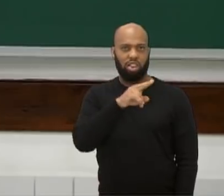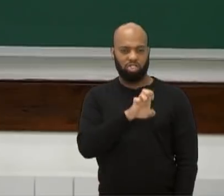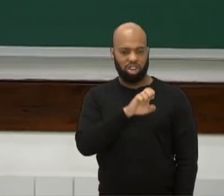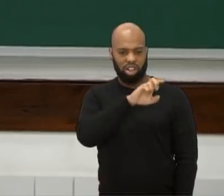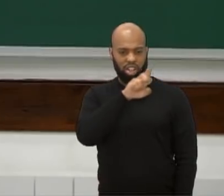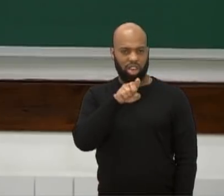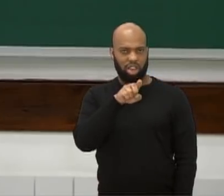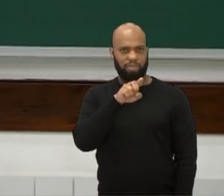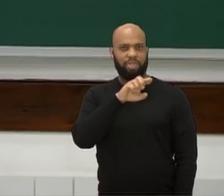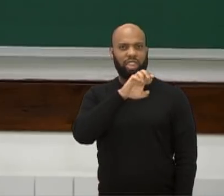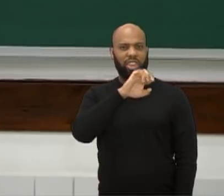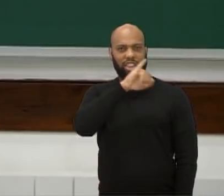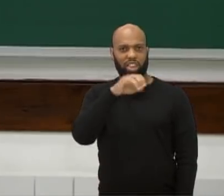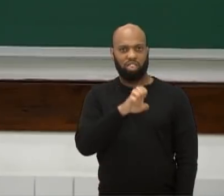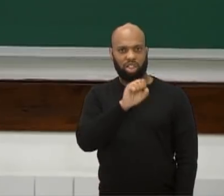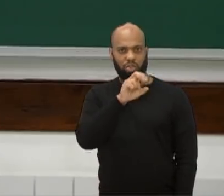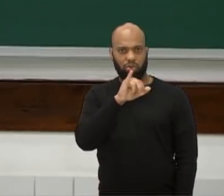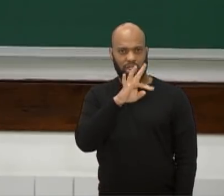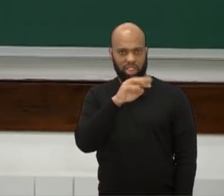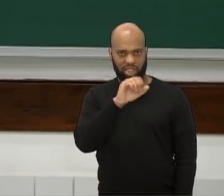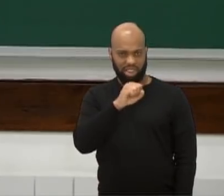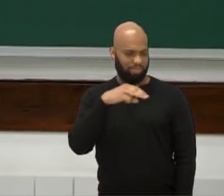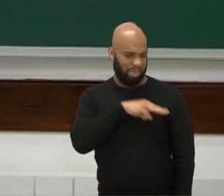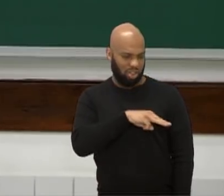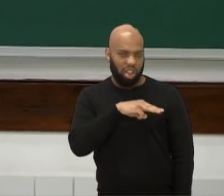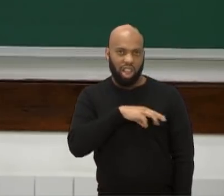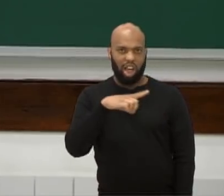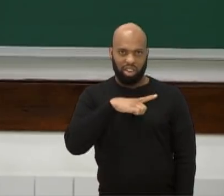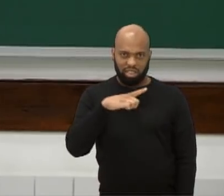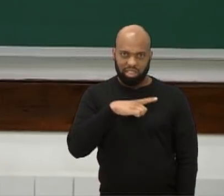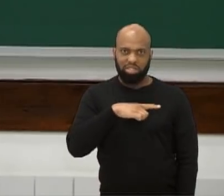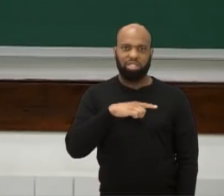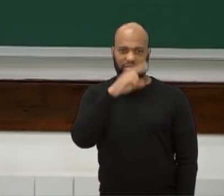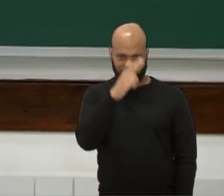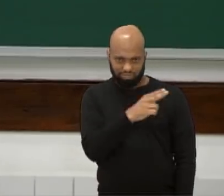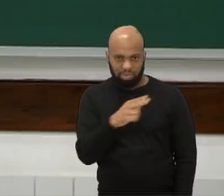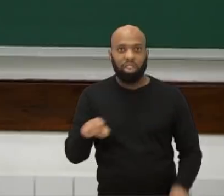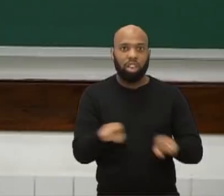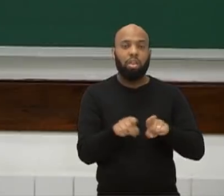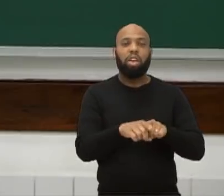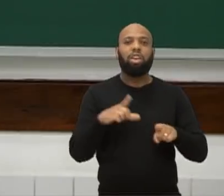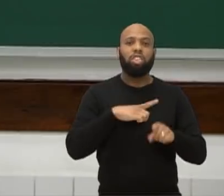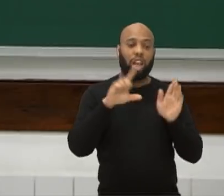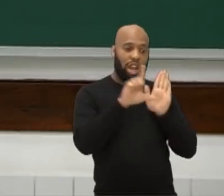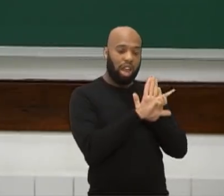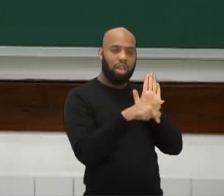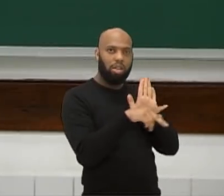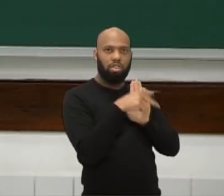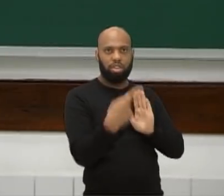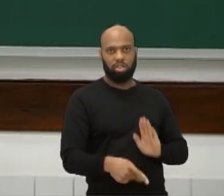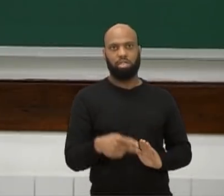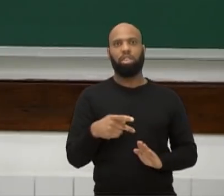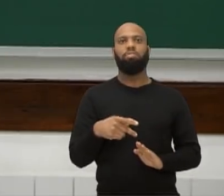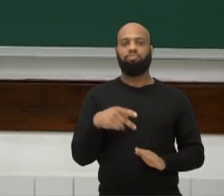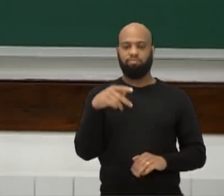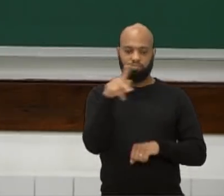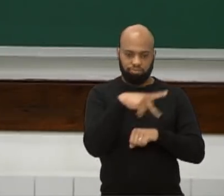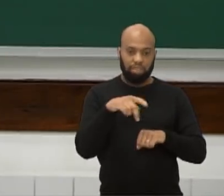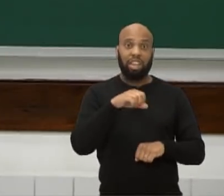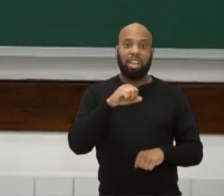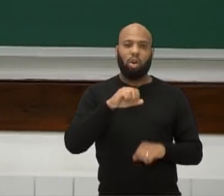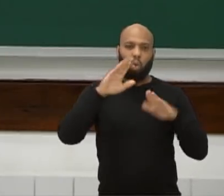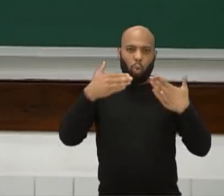já estudamos isso em Brasil colonial. No Brasil imperial, isso foi colocado na lei do país. Então, quando o Brasil se separou de Portugal,